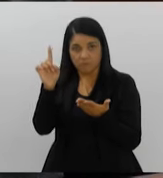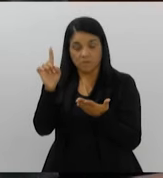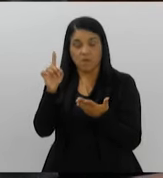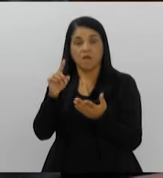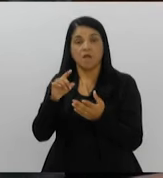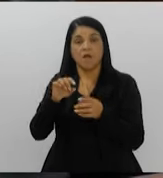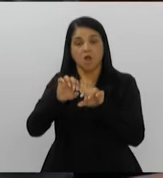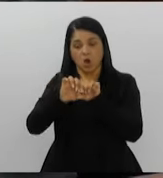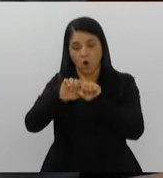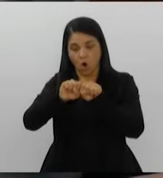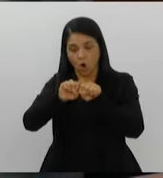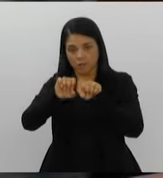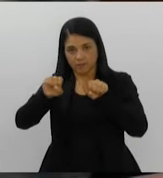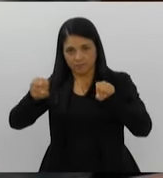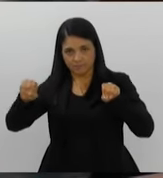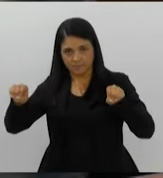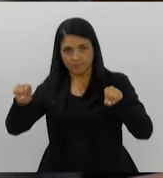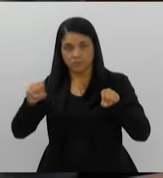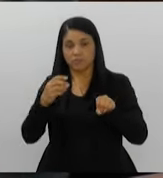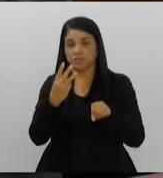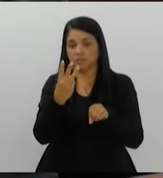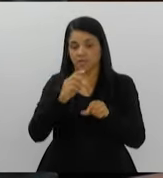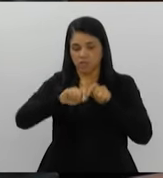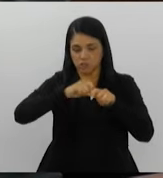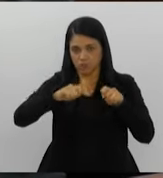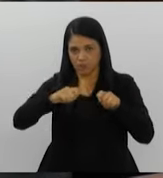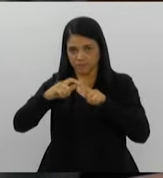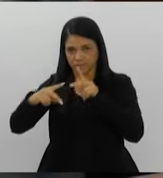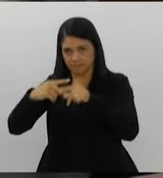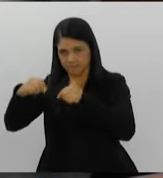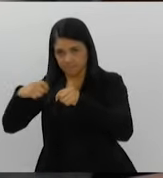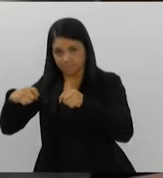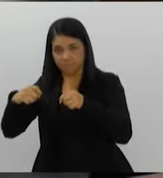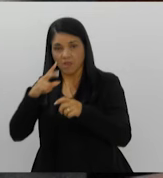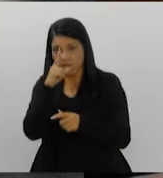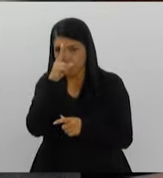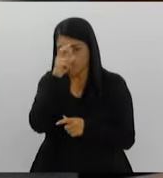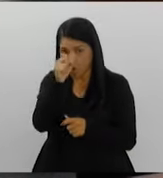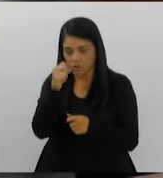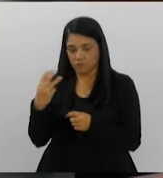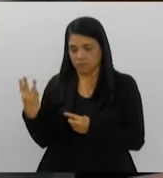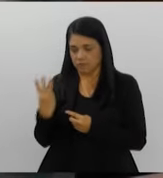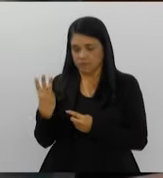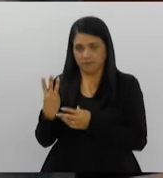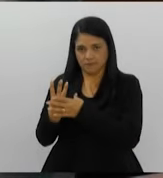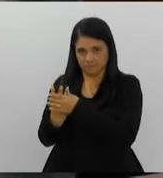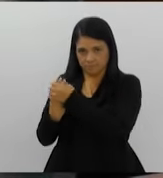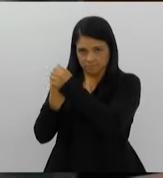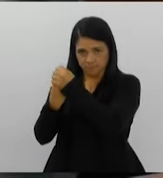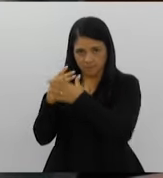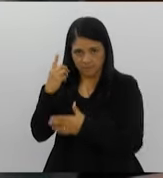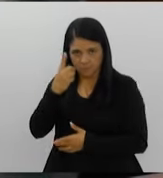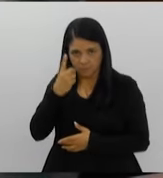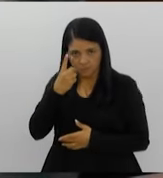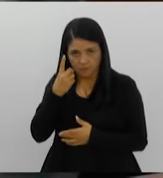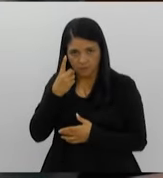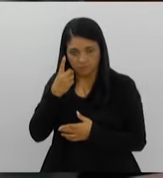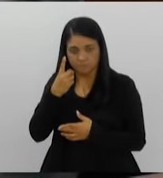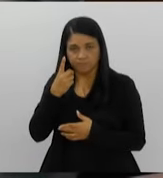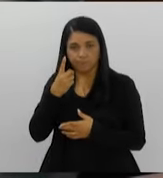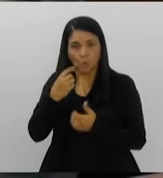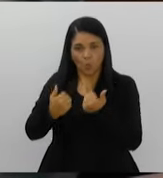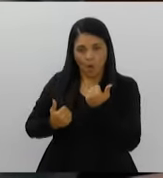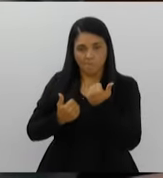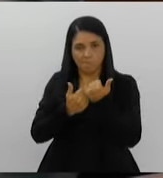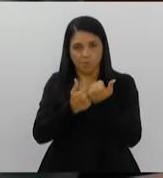nós é intransponível. A força que nós três estamos vendo com o apoio